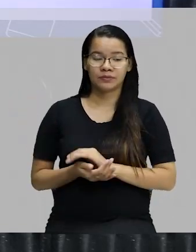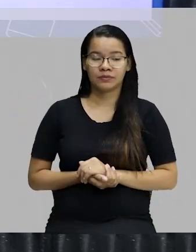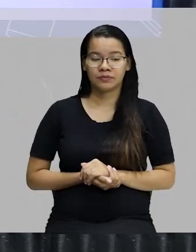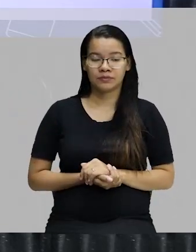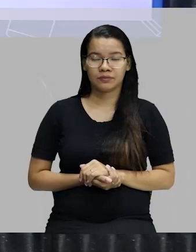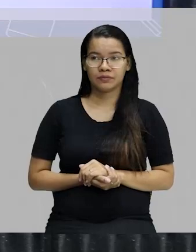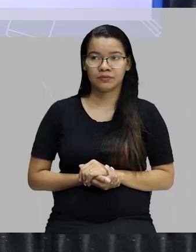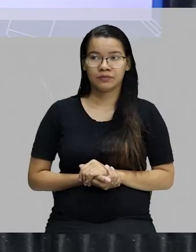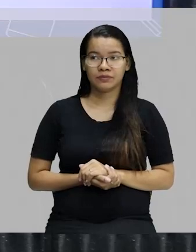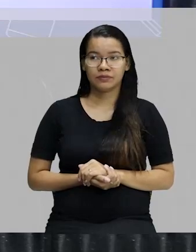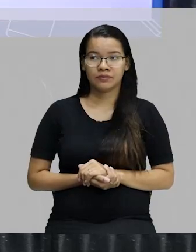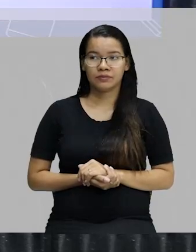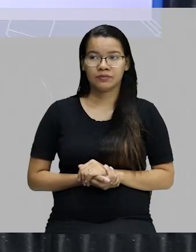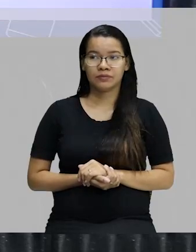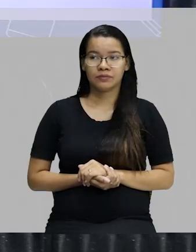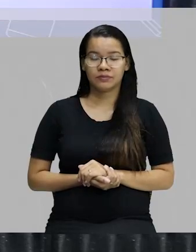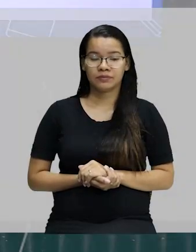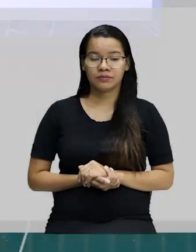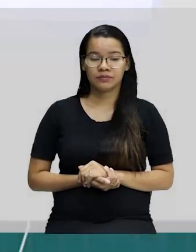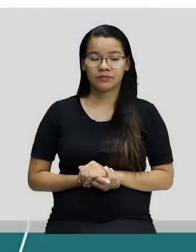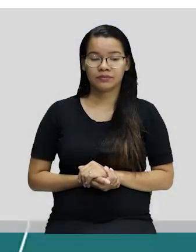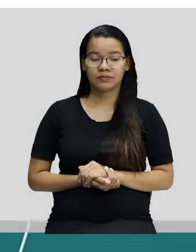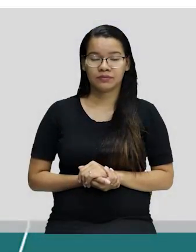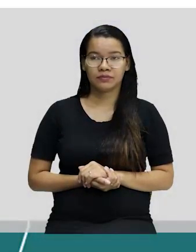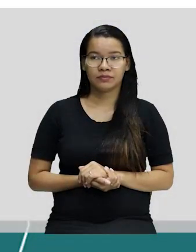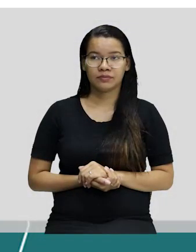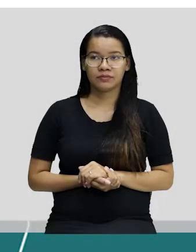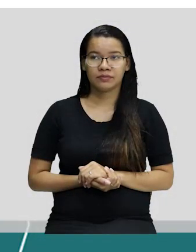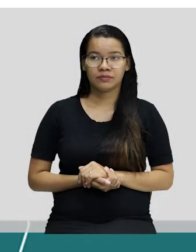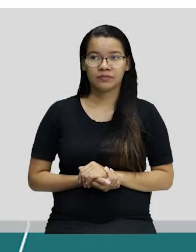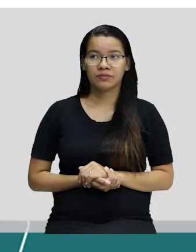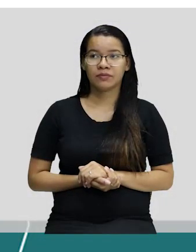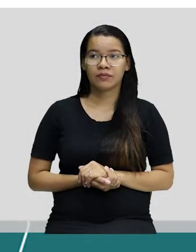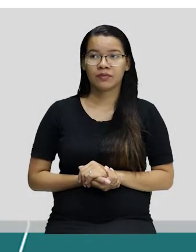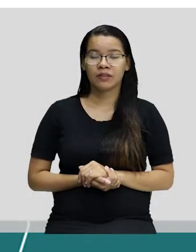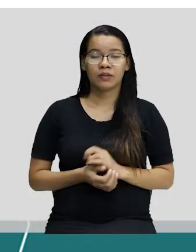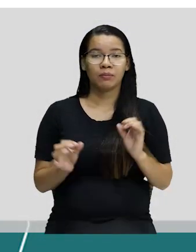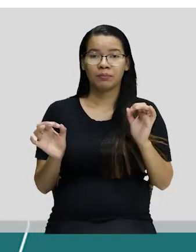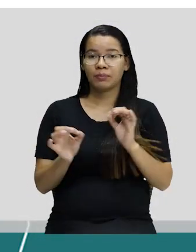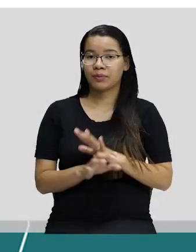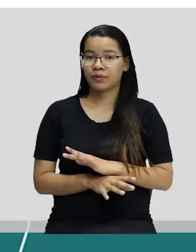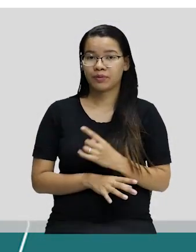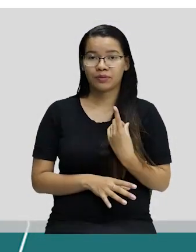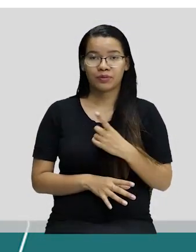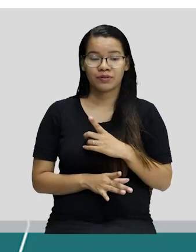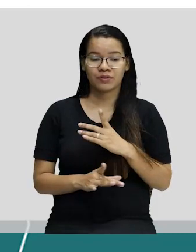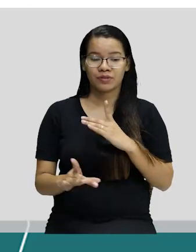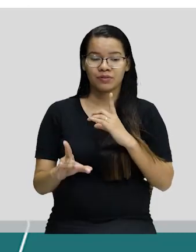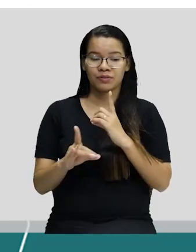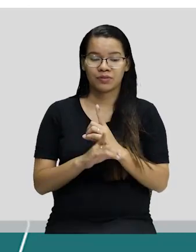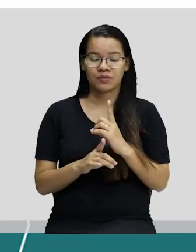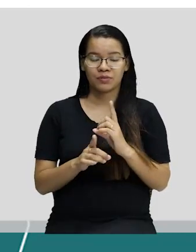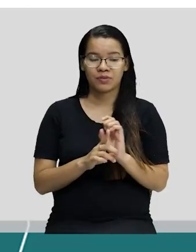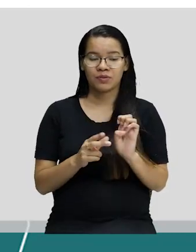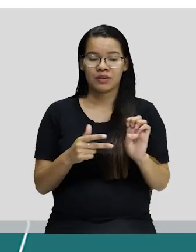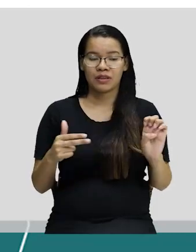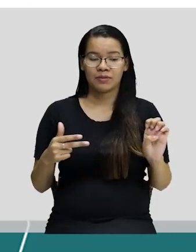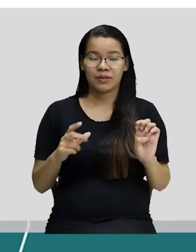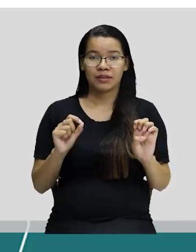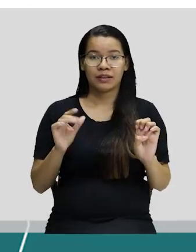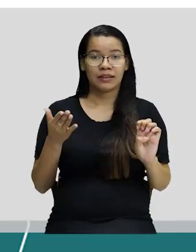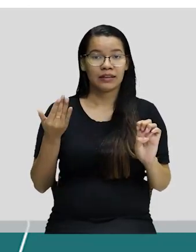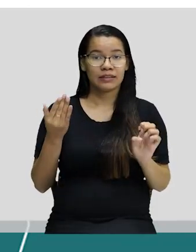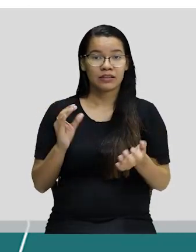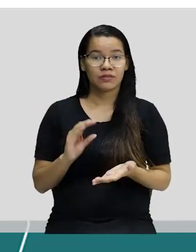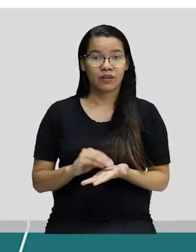agora, 5 mais 2, 7. 7 mais 2, 9. Pronto, encontramos esse elemento que estava faltando para